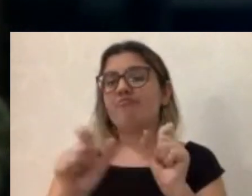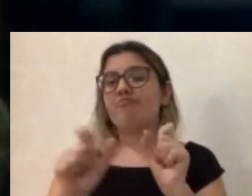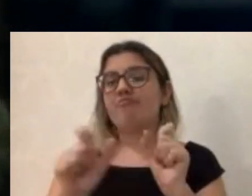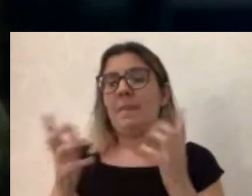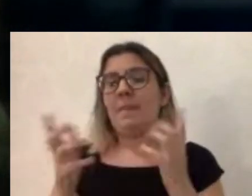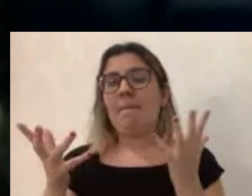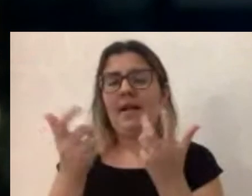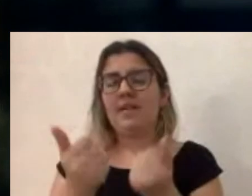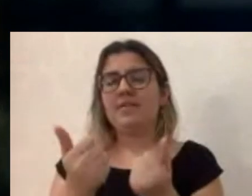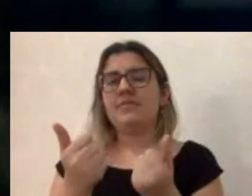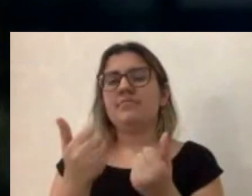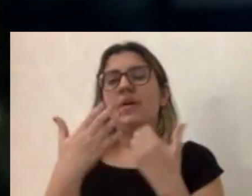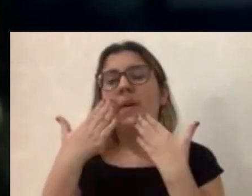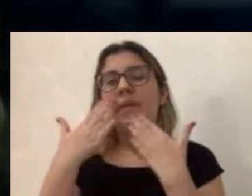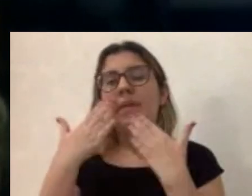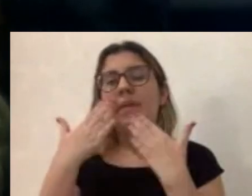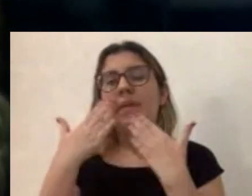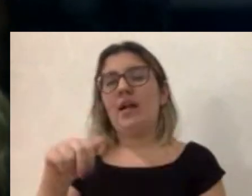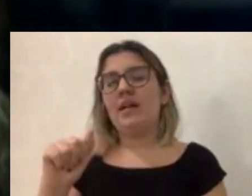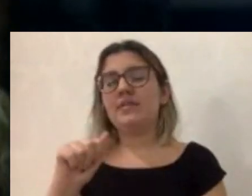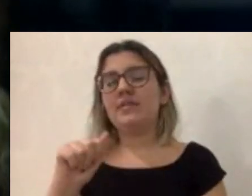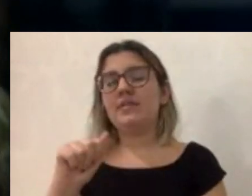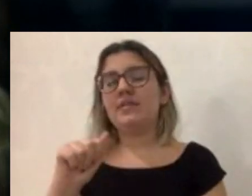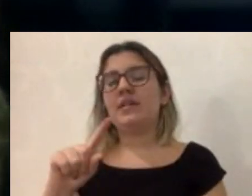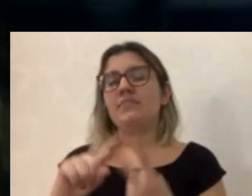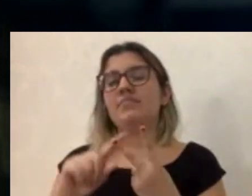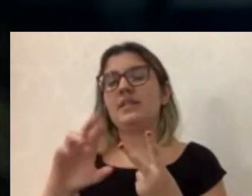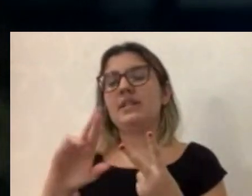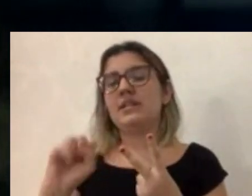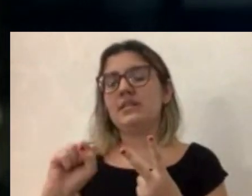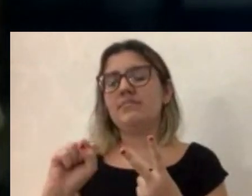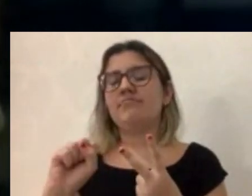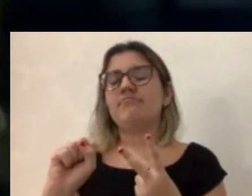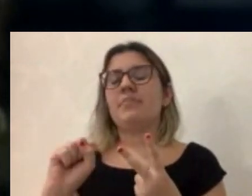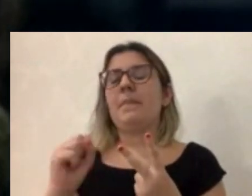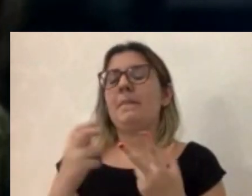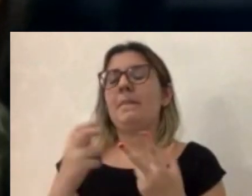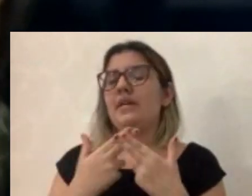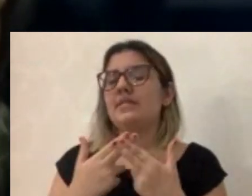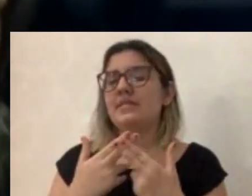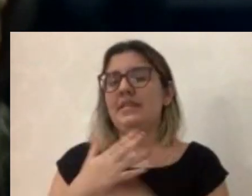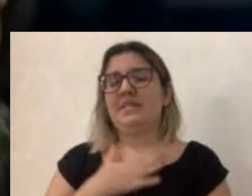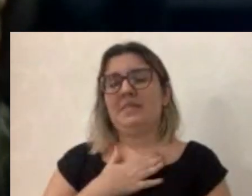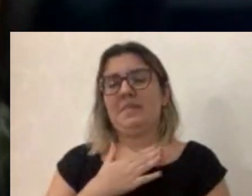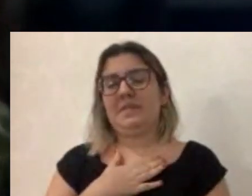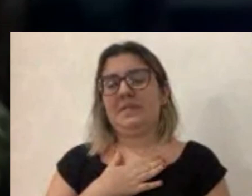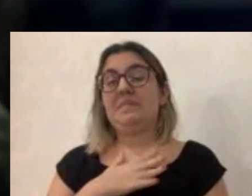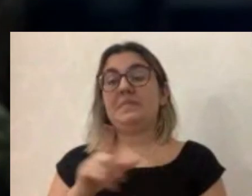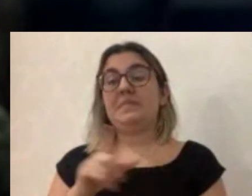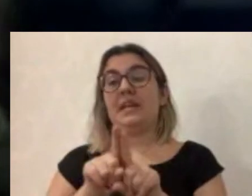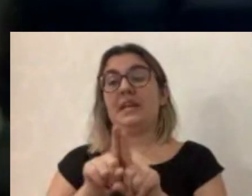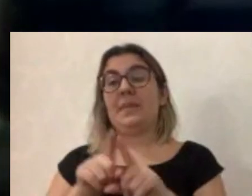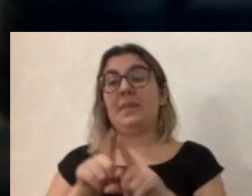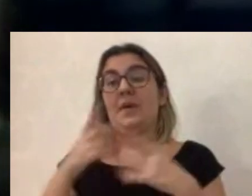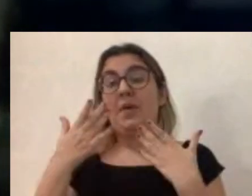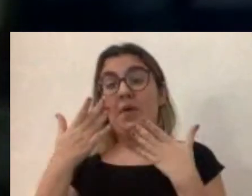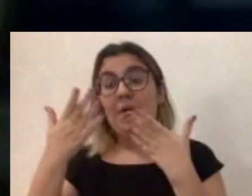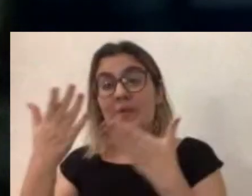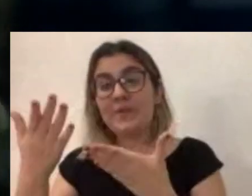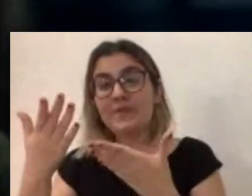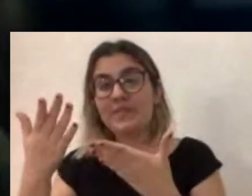fortalecedor, tá? Ao lado de uma galera massa. Agradecer a Ana Paula, a Cris, pela paciência que elas têm